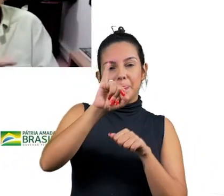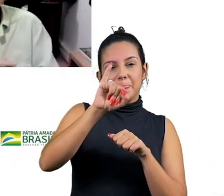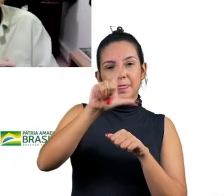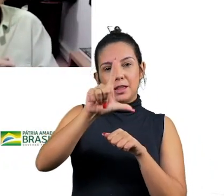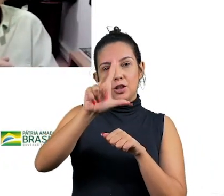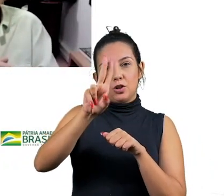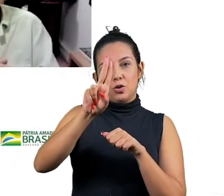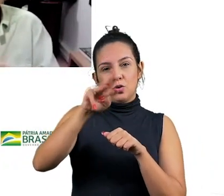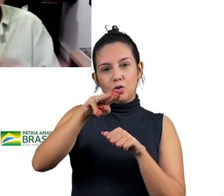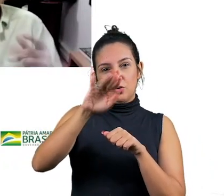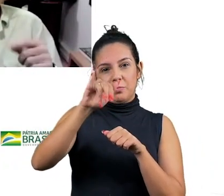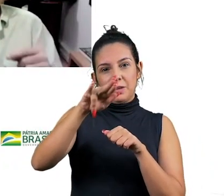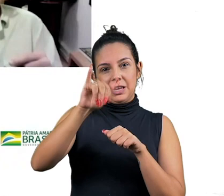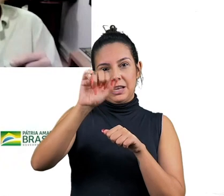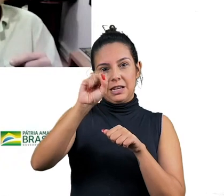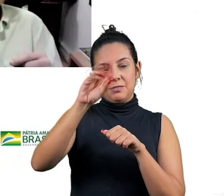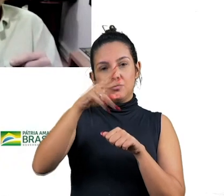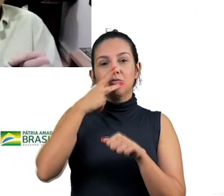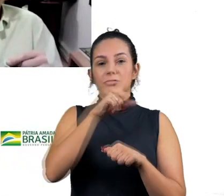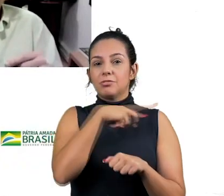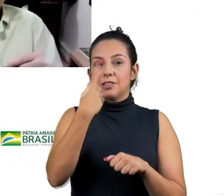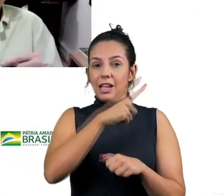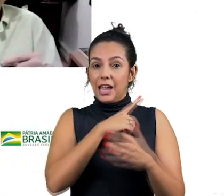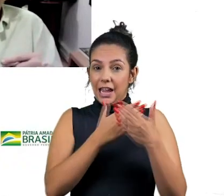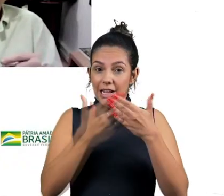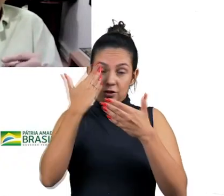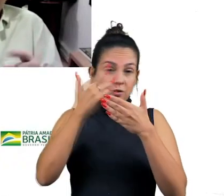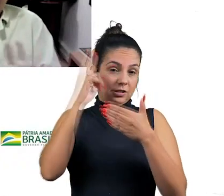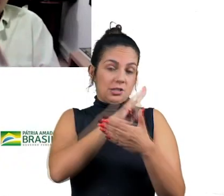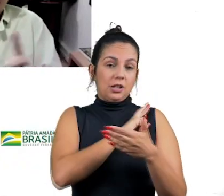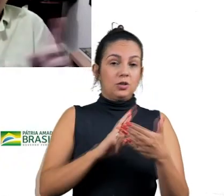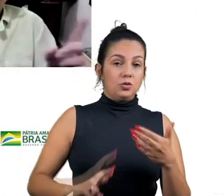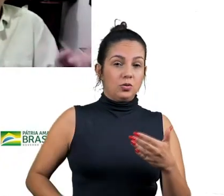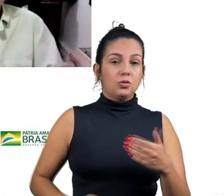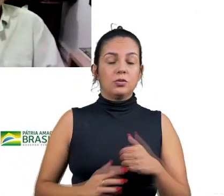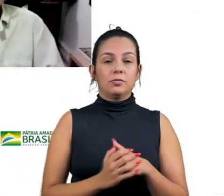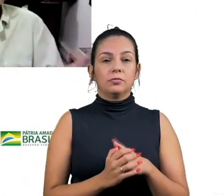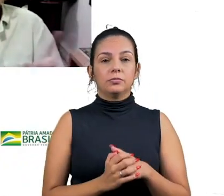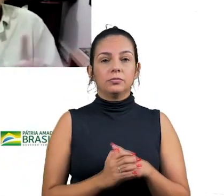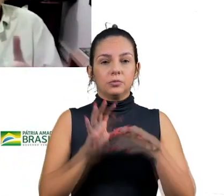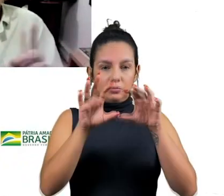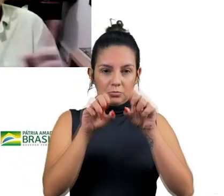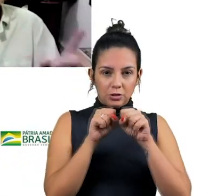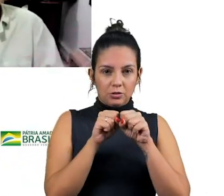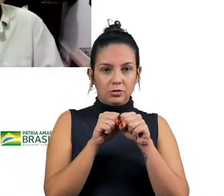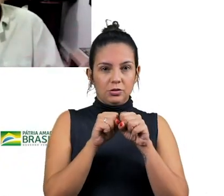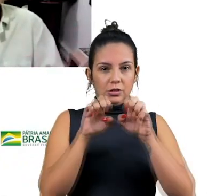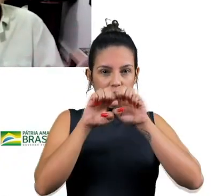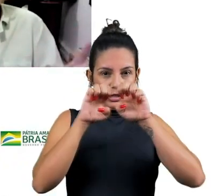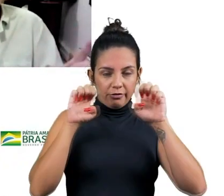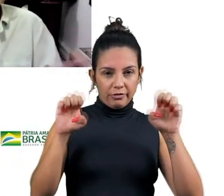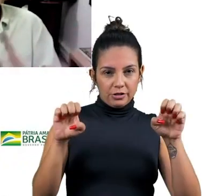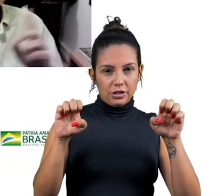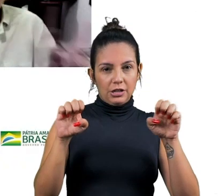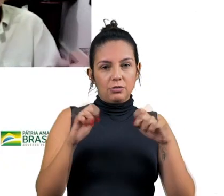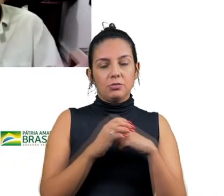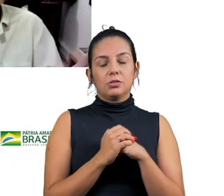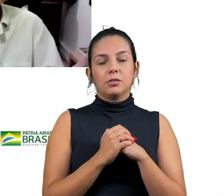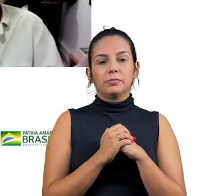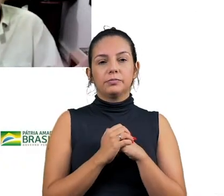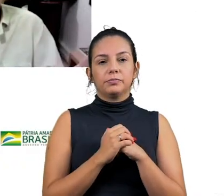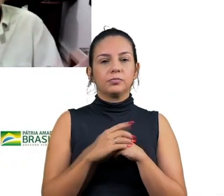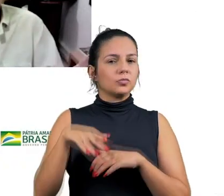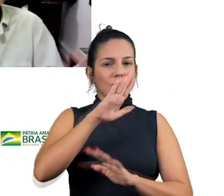formas medievais de retrocesso religioso. Você pegar os evangélicos não pentecostais, eles